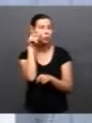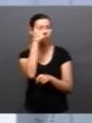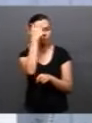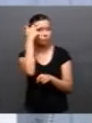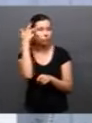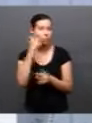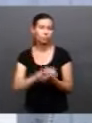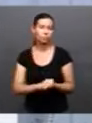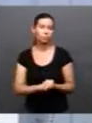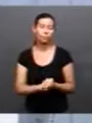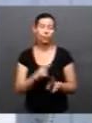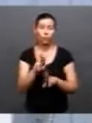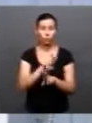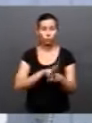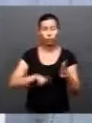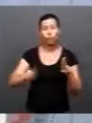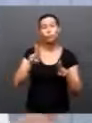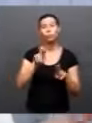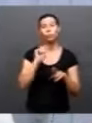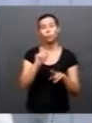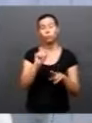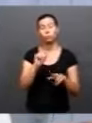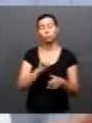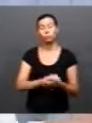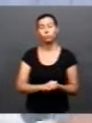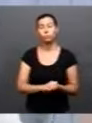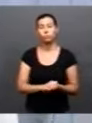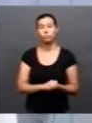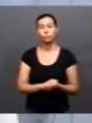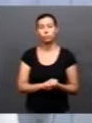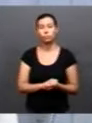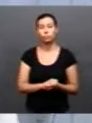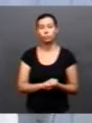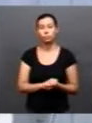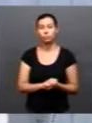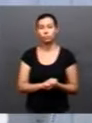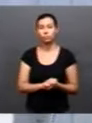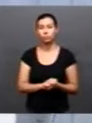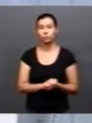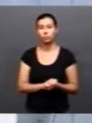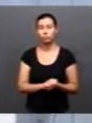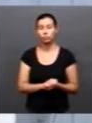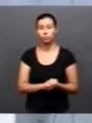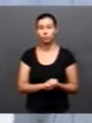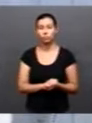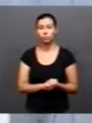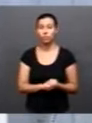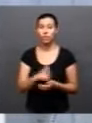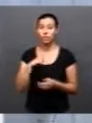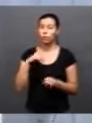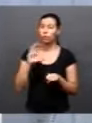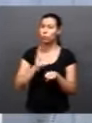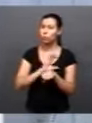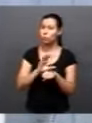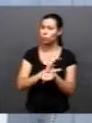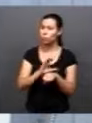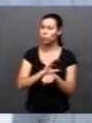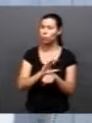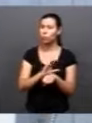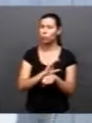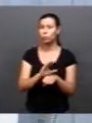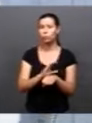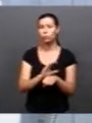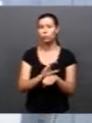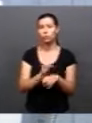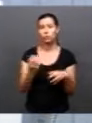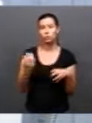E aqui na UFO, a CAPES, as notas, as últimas notas, né, nós temos cursos de excelência, vamos